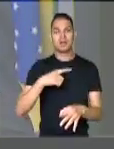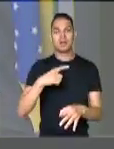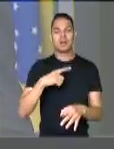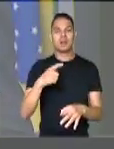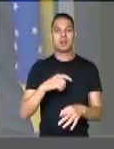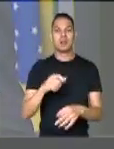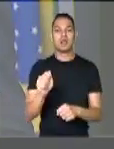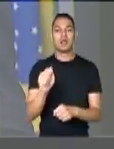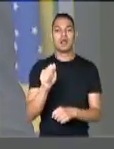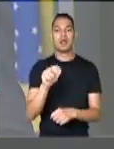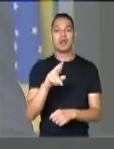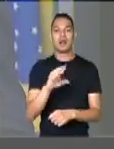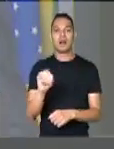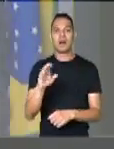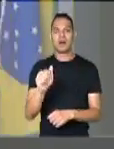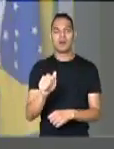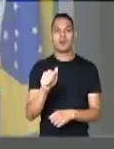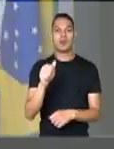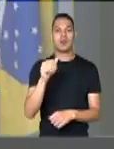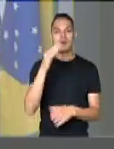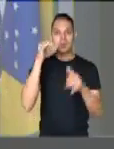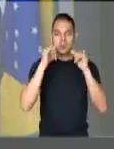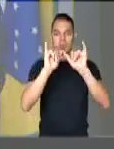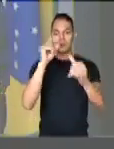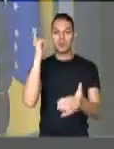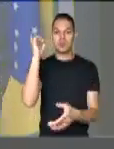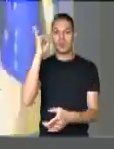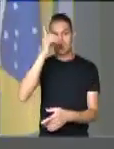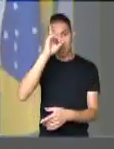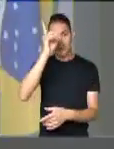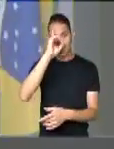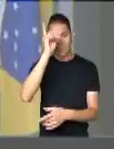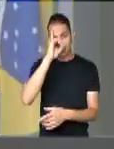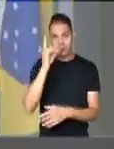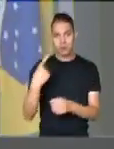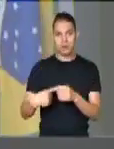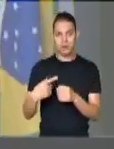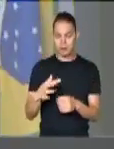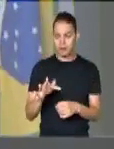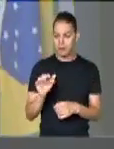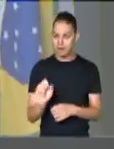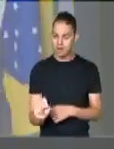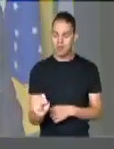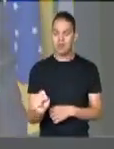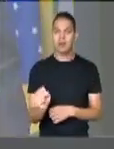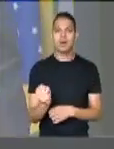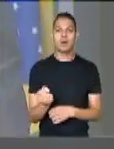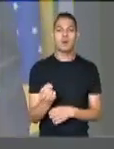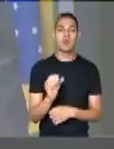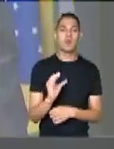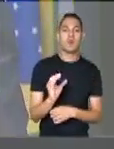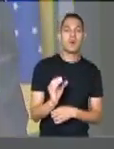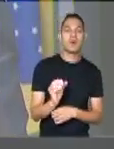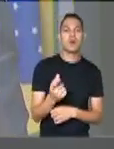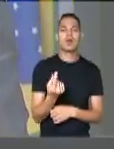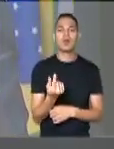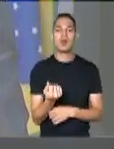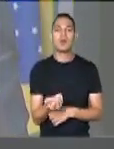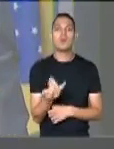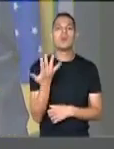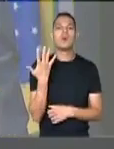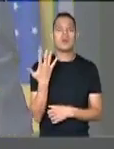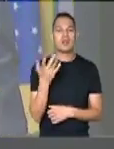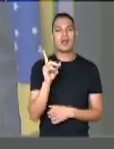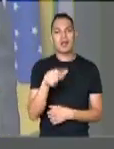boi e o anúncio sempre, todos os dias. Em Feira de Santana, o arroba do boi custa tantos cruzeiros. Era a